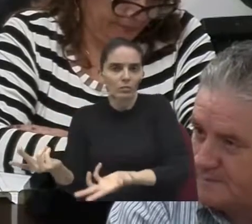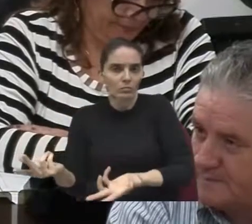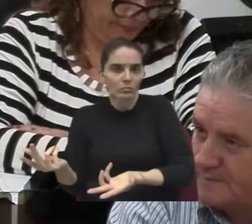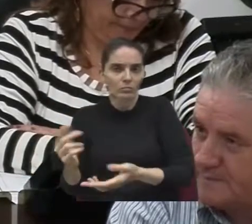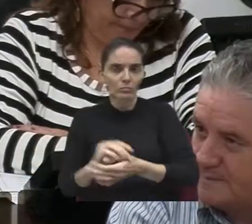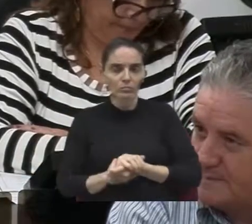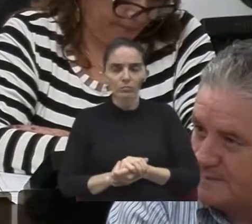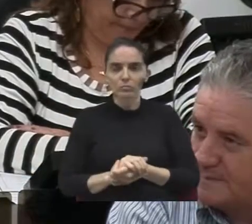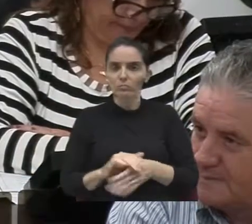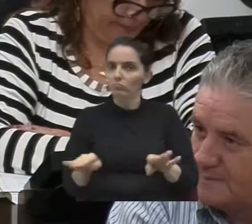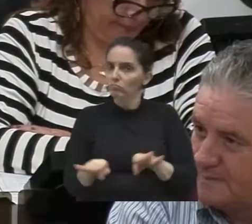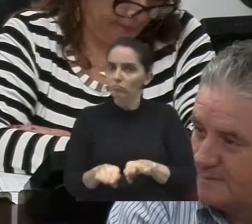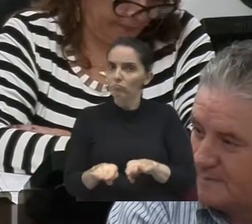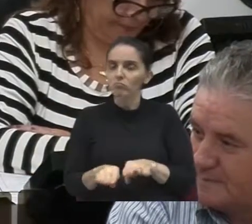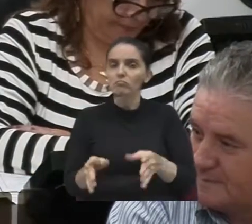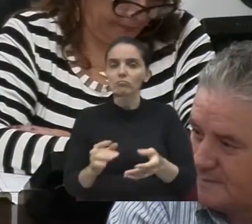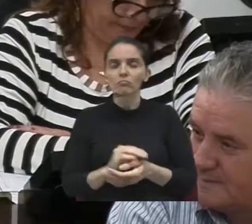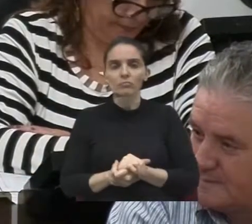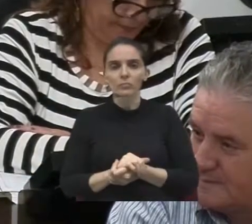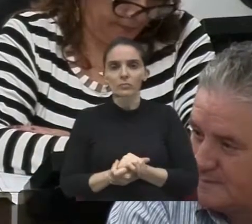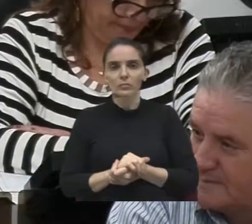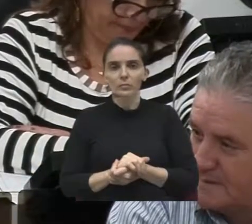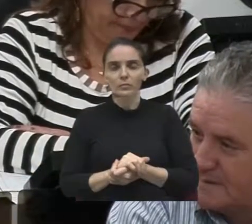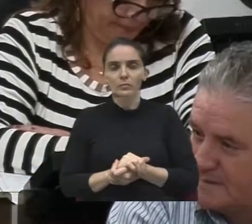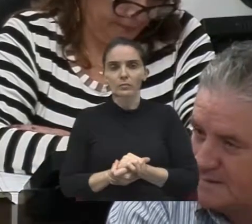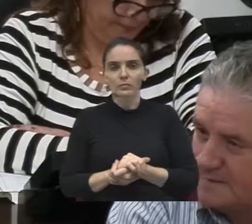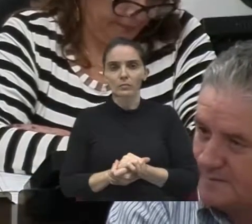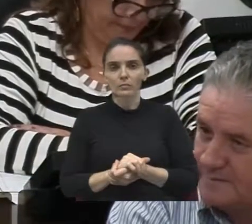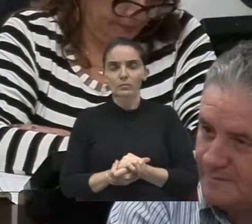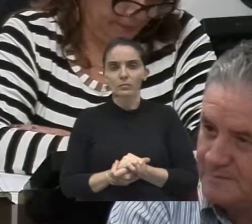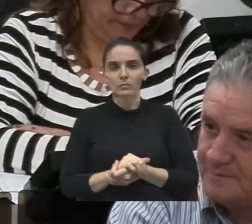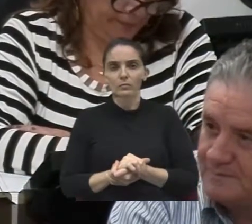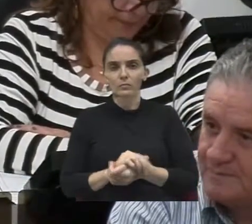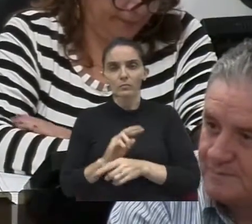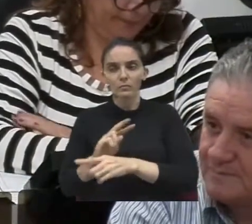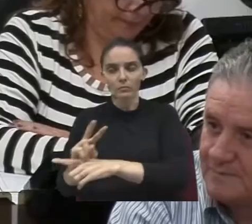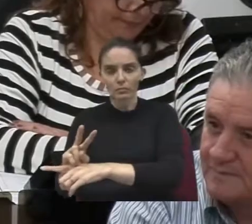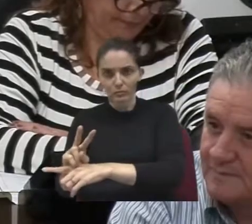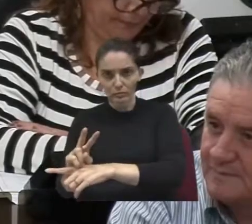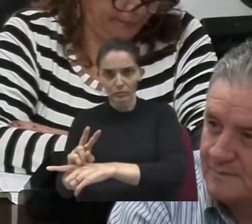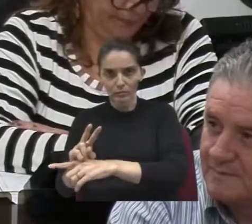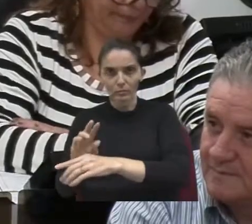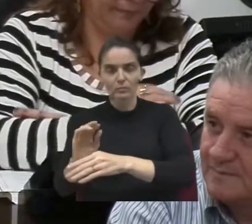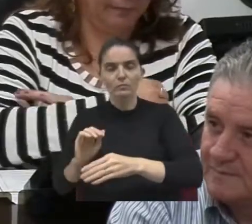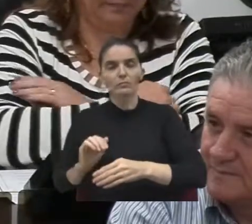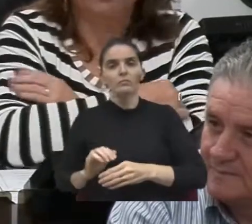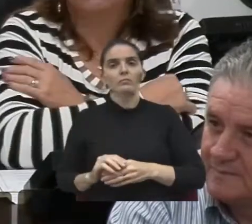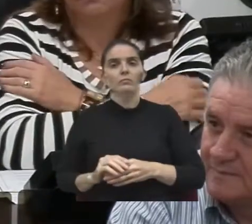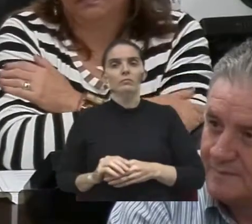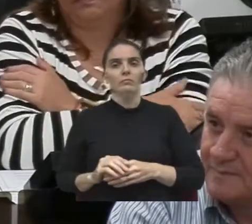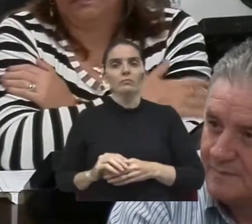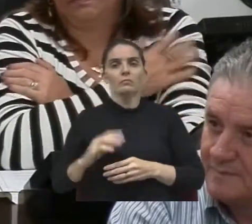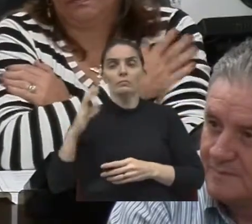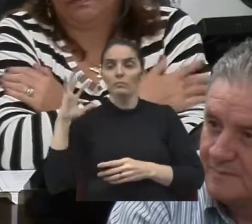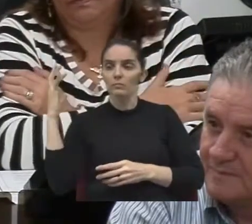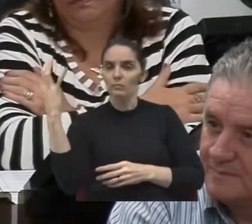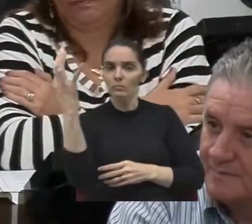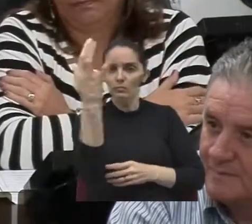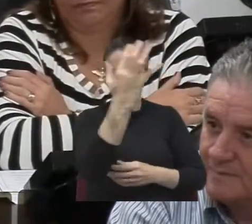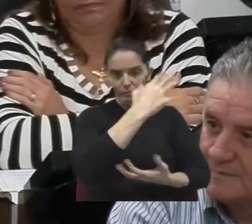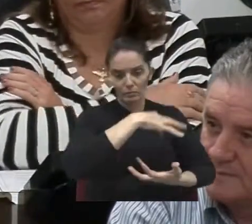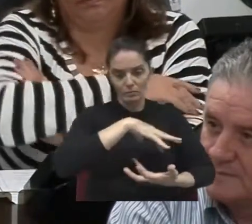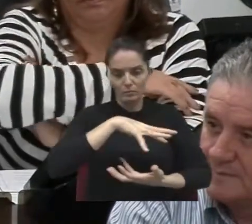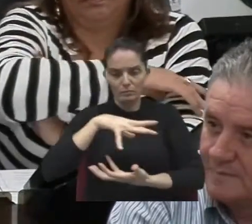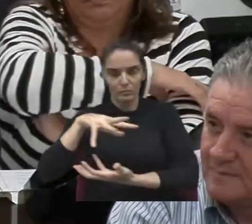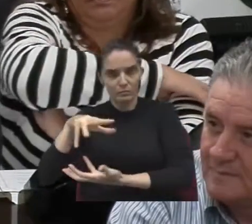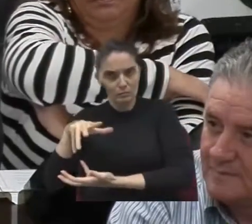também ajudando a preservar o nosso ecossistema e o nosso meio ambiente,